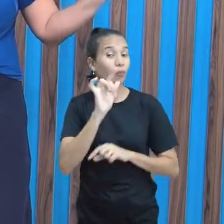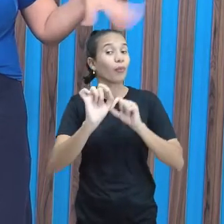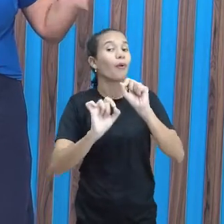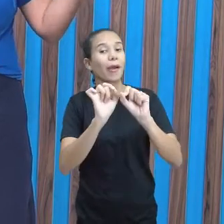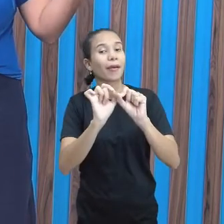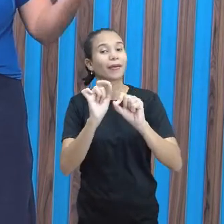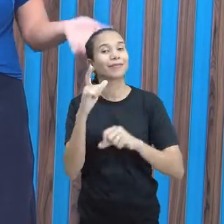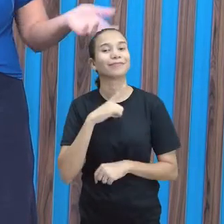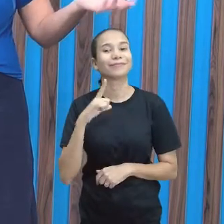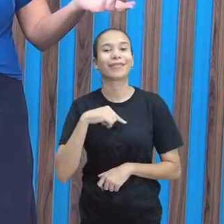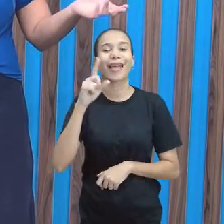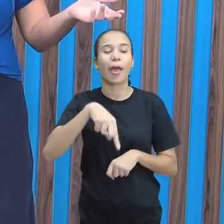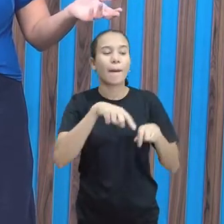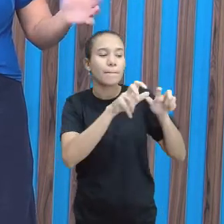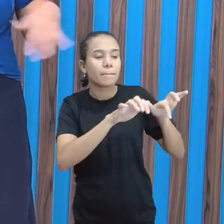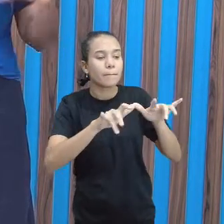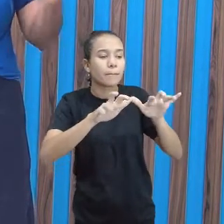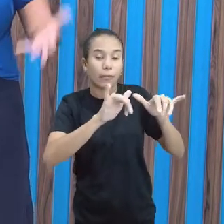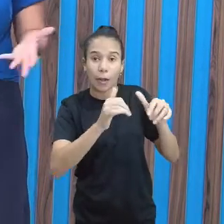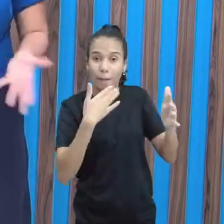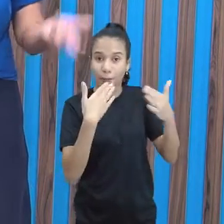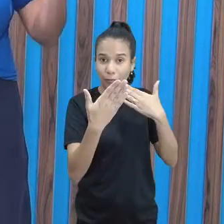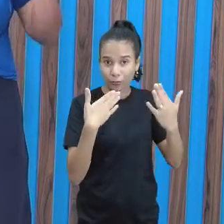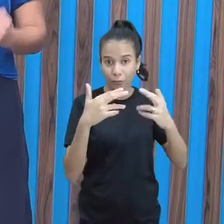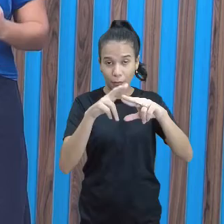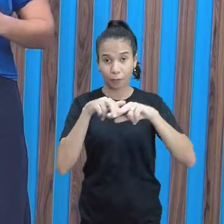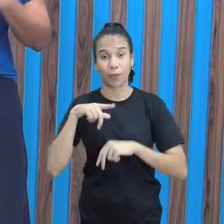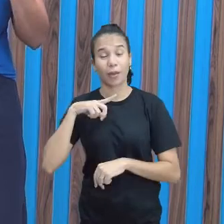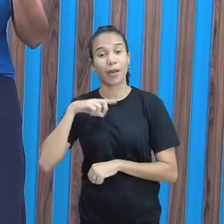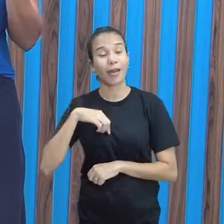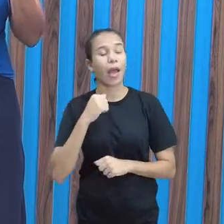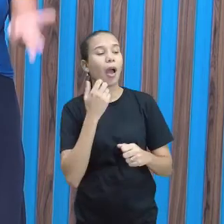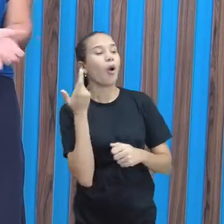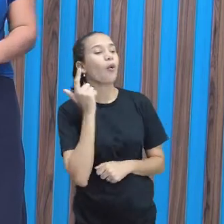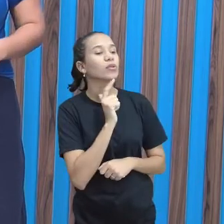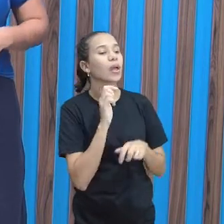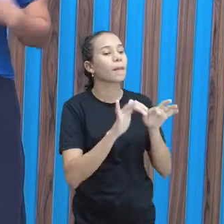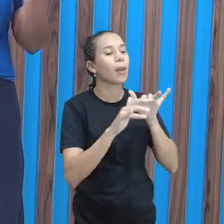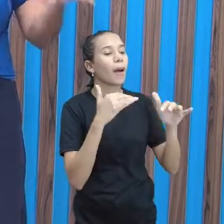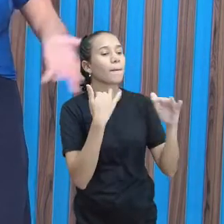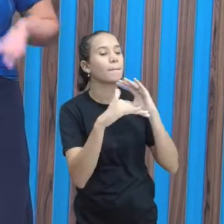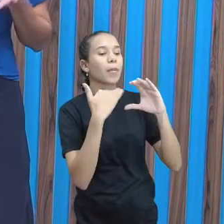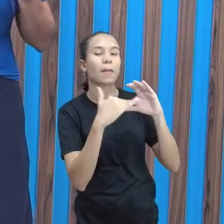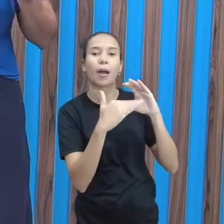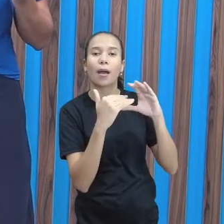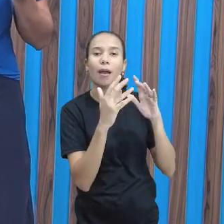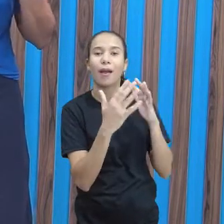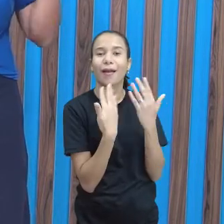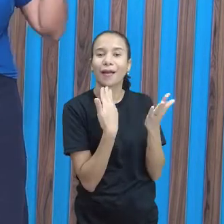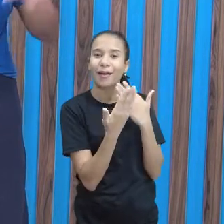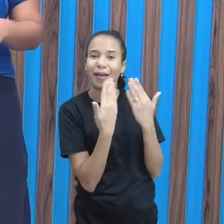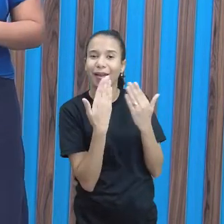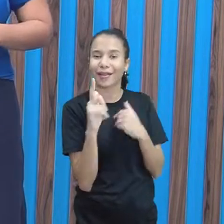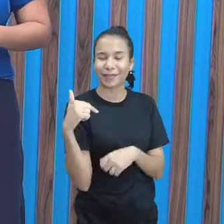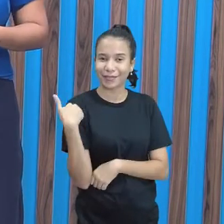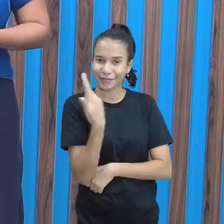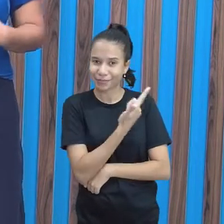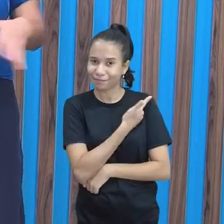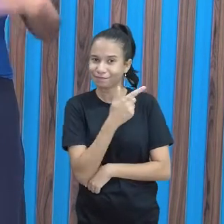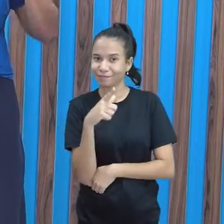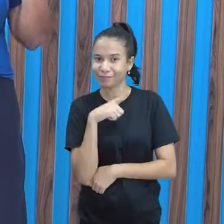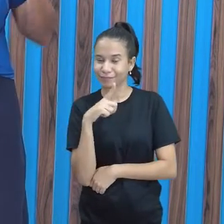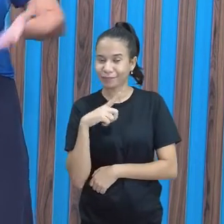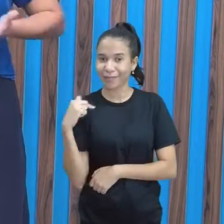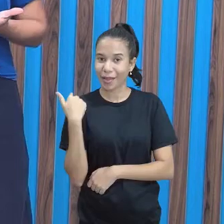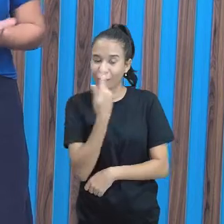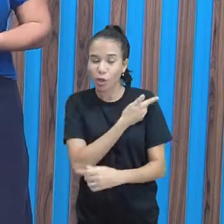aplicativo? É o chat. Isso por quê? Porque o chat é o que vai garantir a interação, né? É o que vai garantir que a